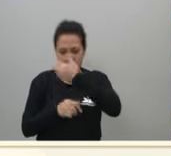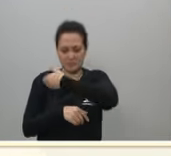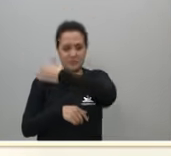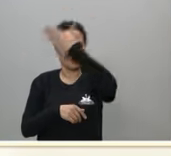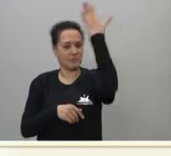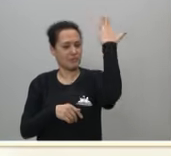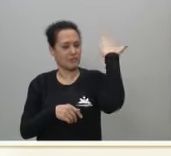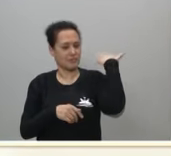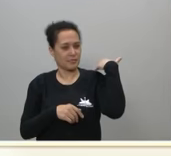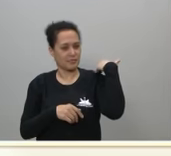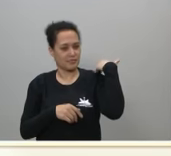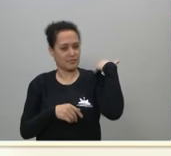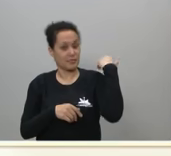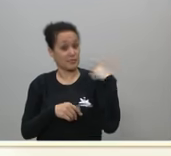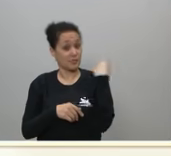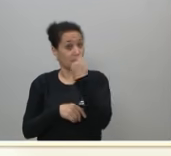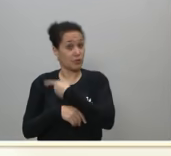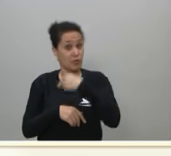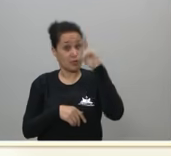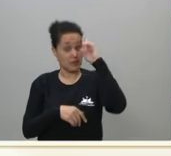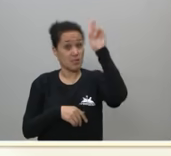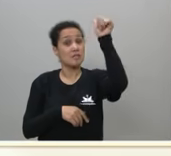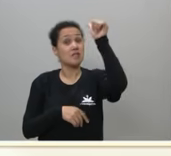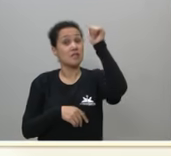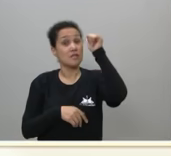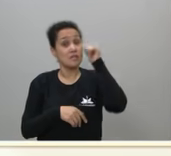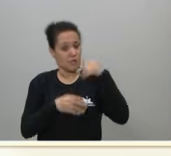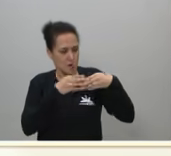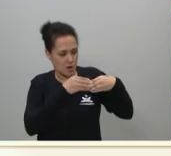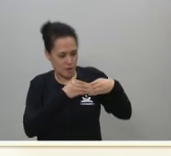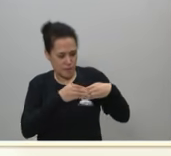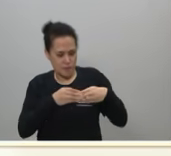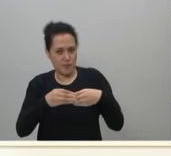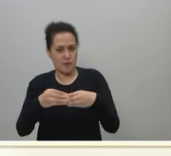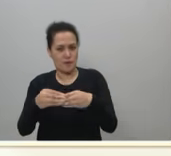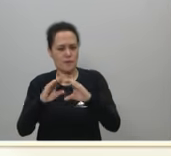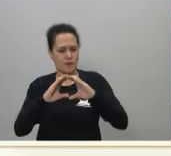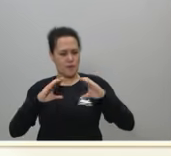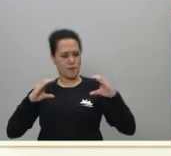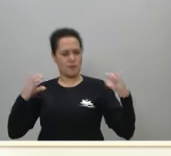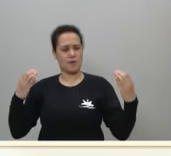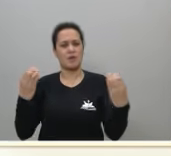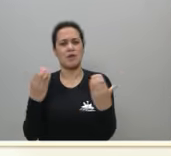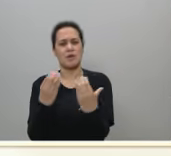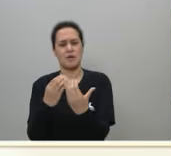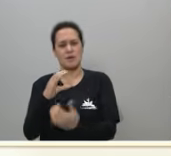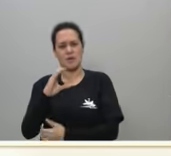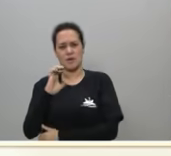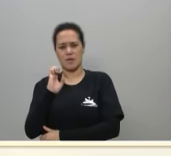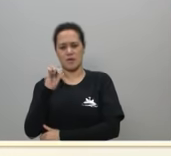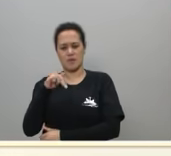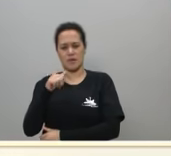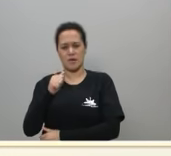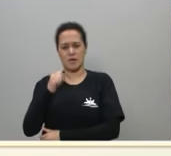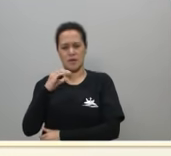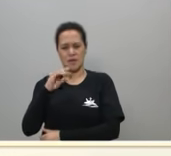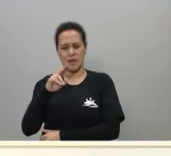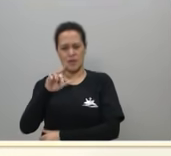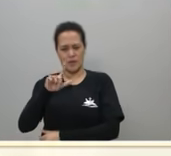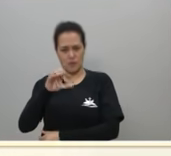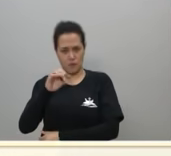nos conduzindo ao cenáculo. Então, dia 22, na sexta, eu começo